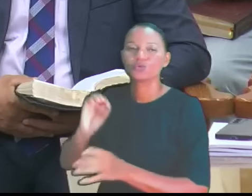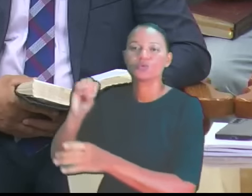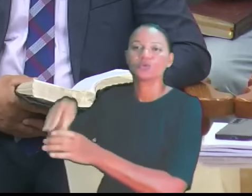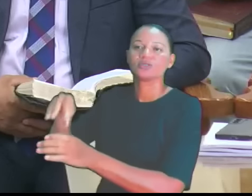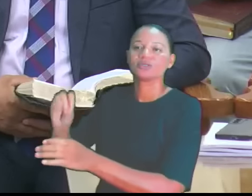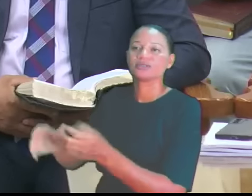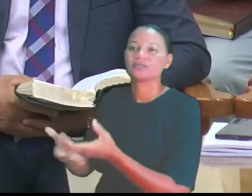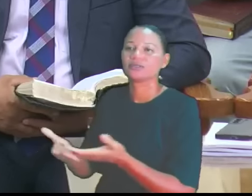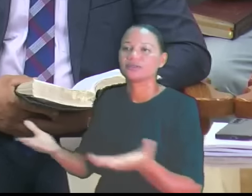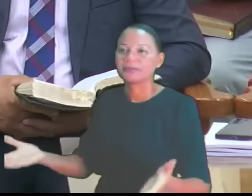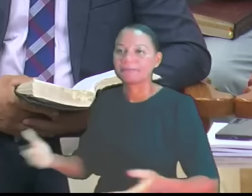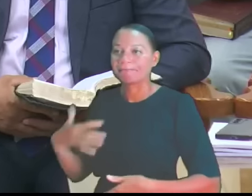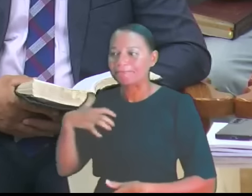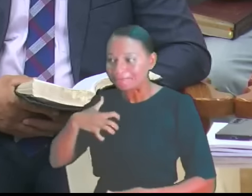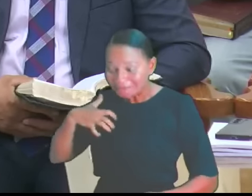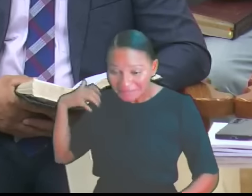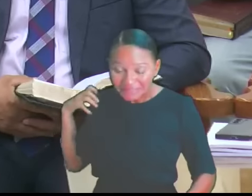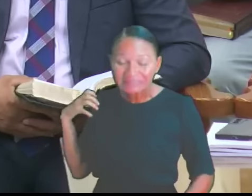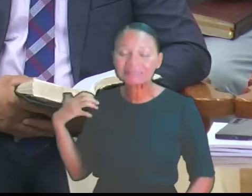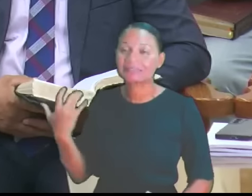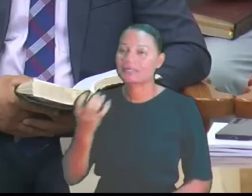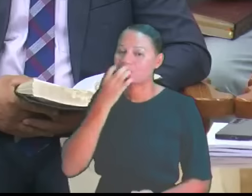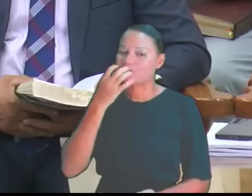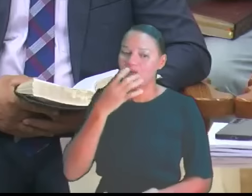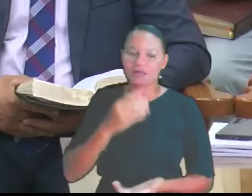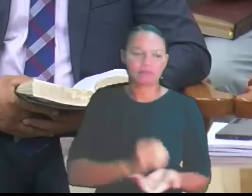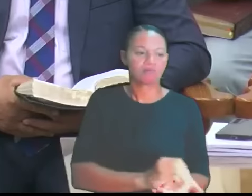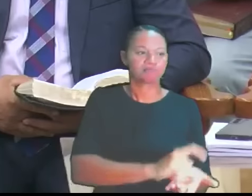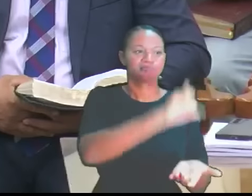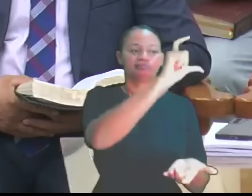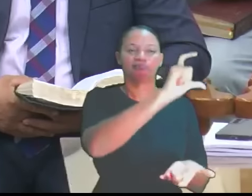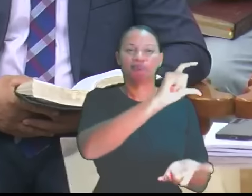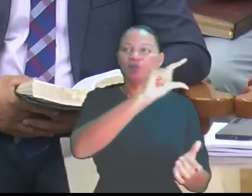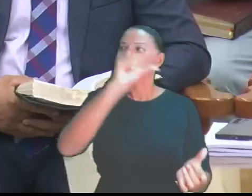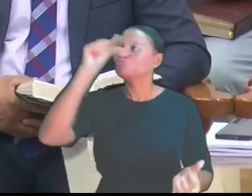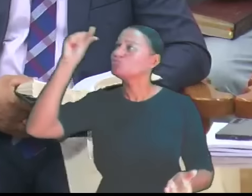Esse miserável desse cachorro está levando mais do que Jeová.